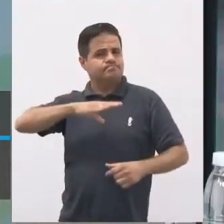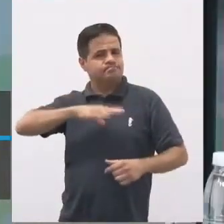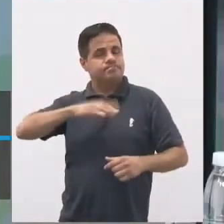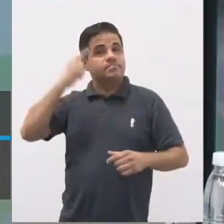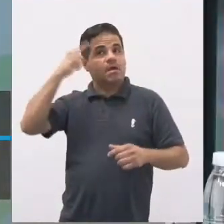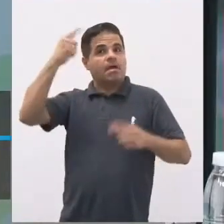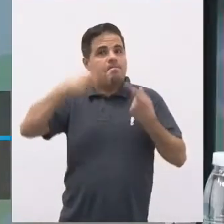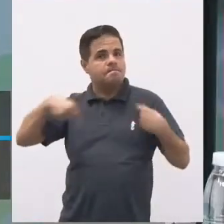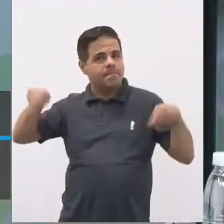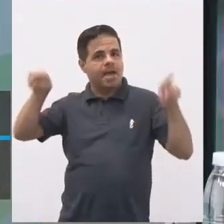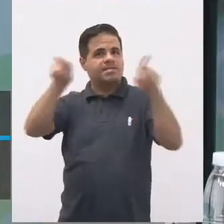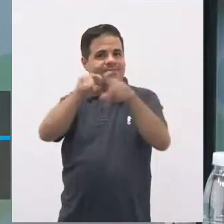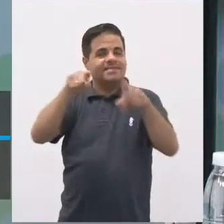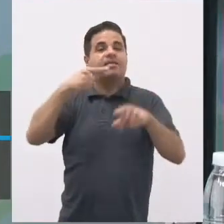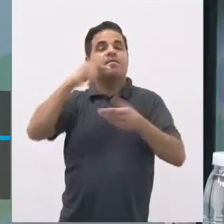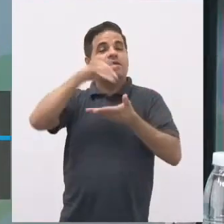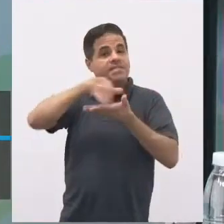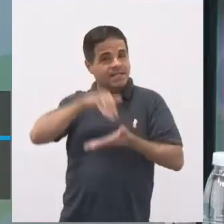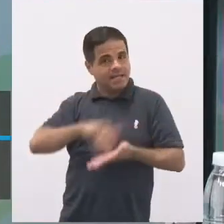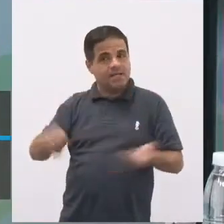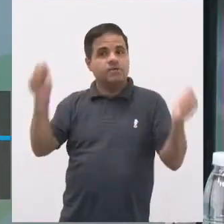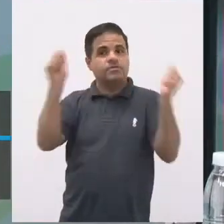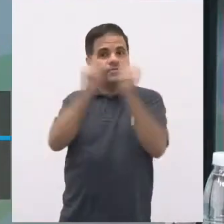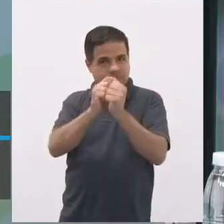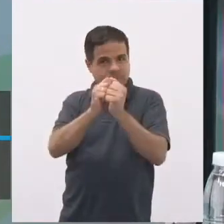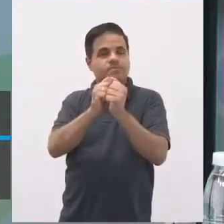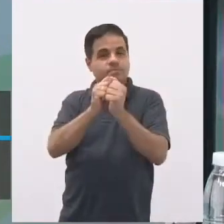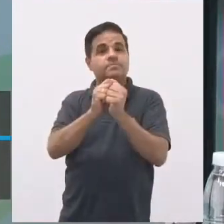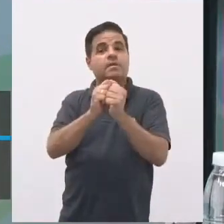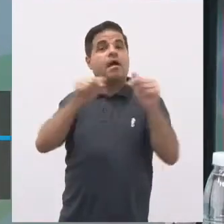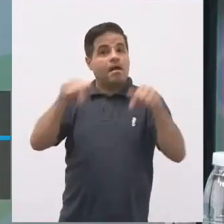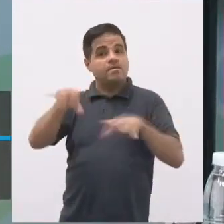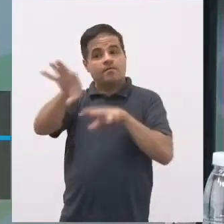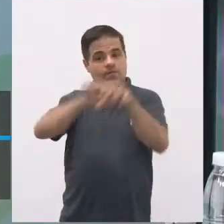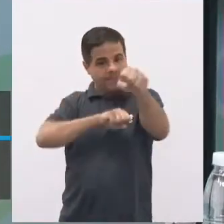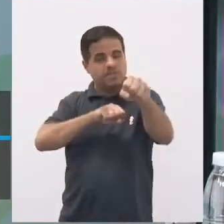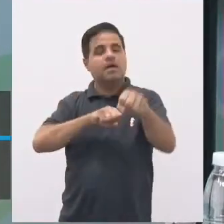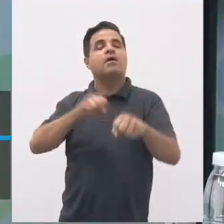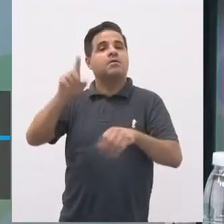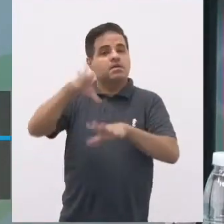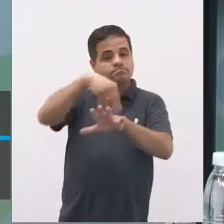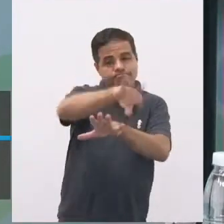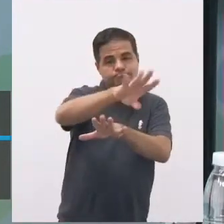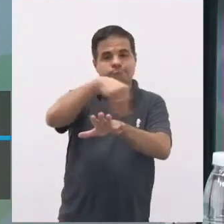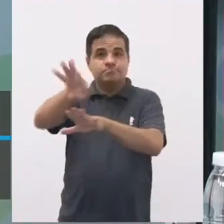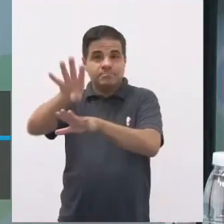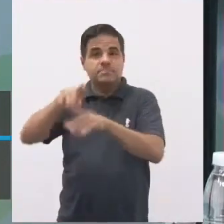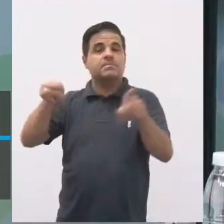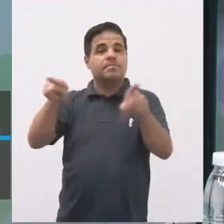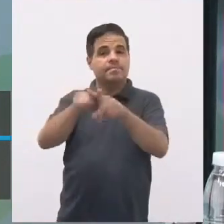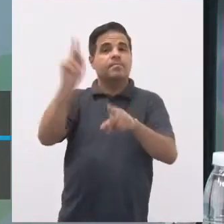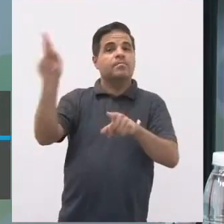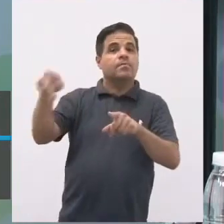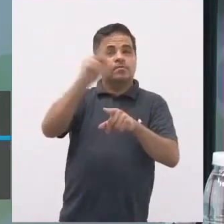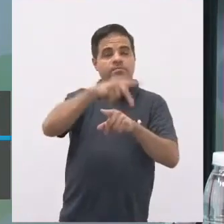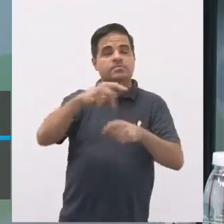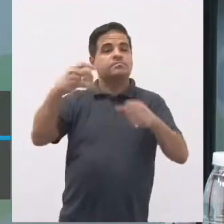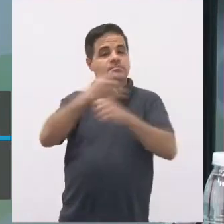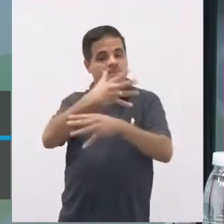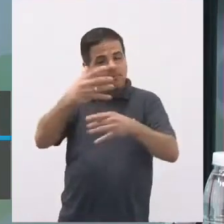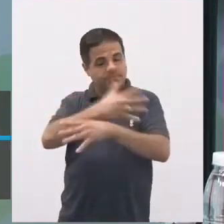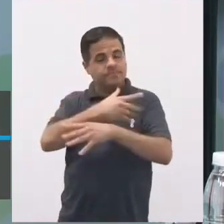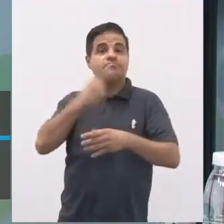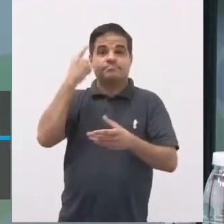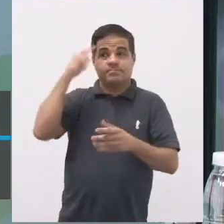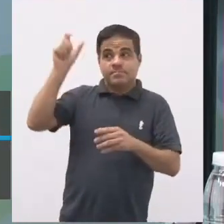uma parceria, como a gente falou, da Secretaria com a Undime. Então, essa formação também está sendo transmitida para os professores do município. Então, a gente